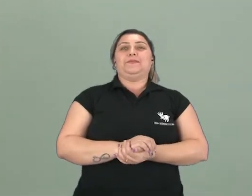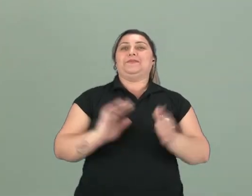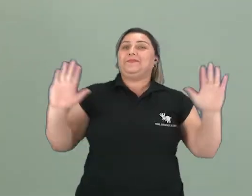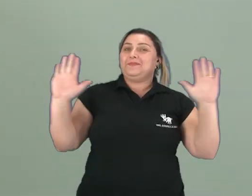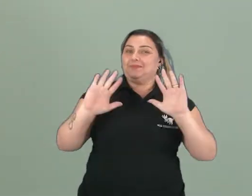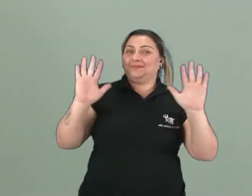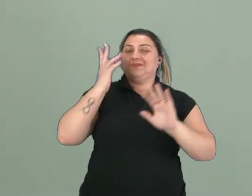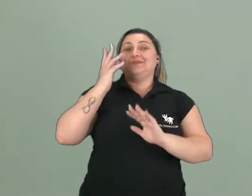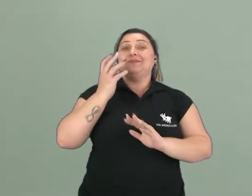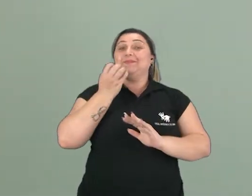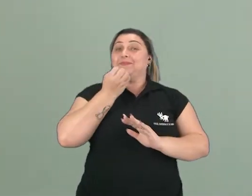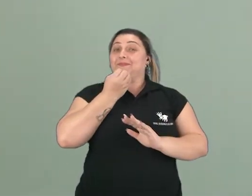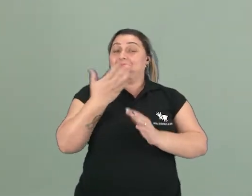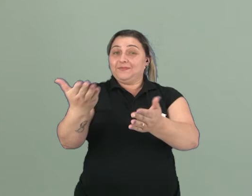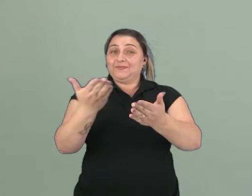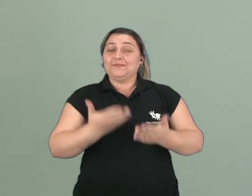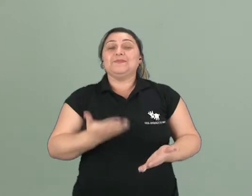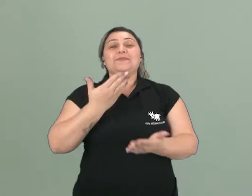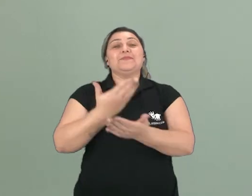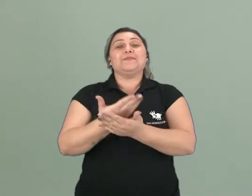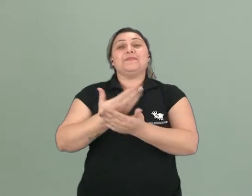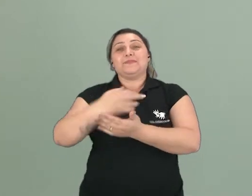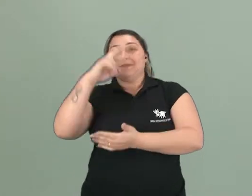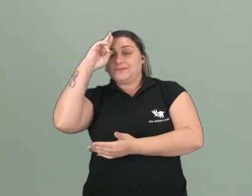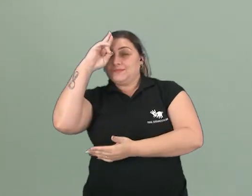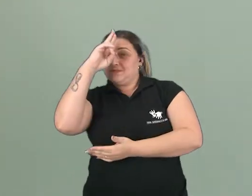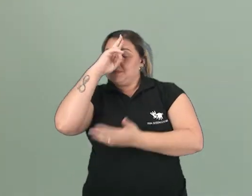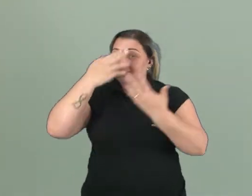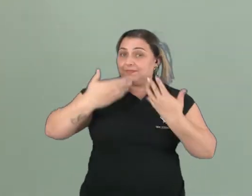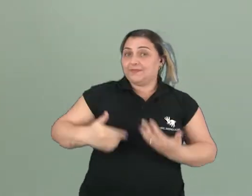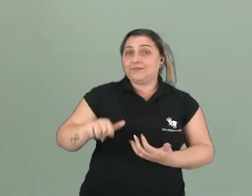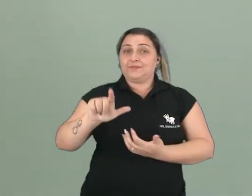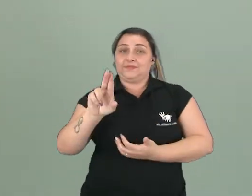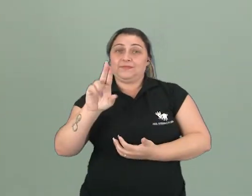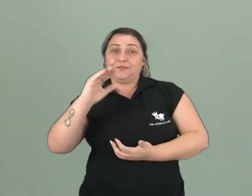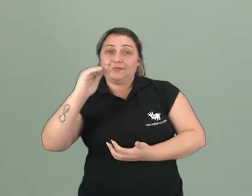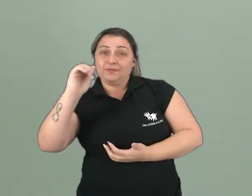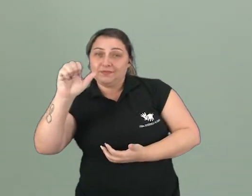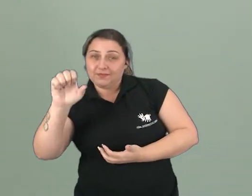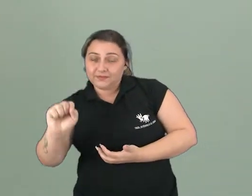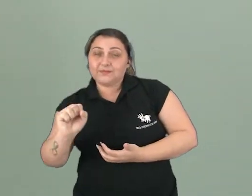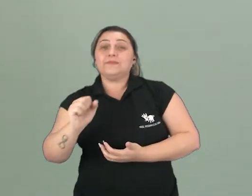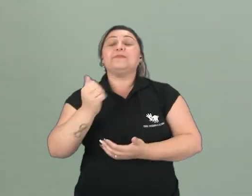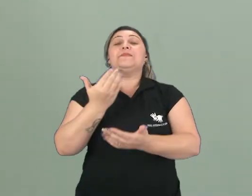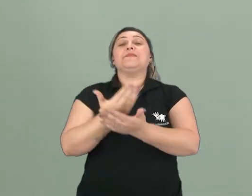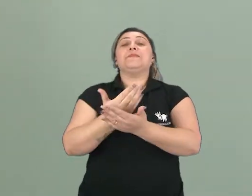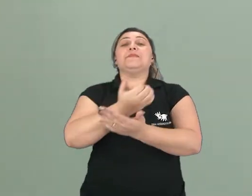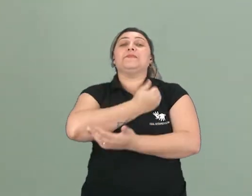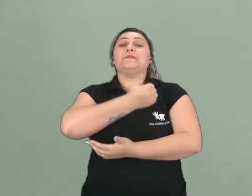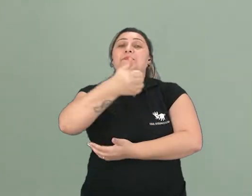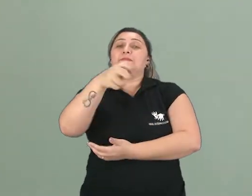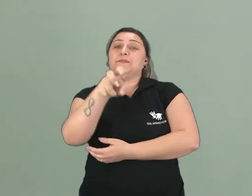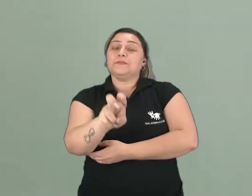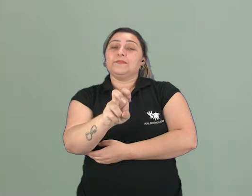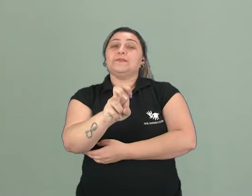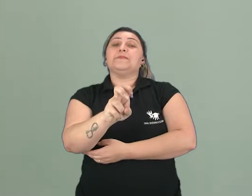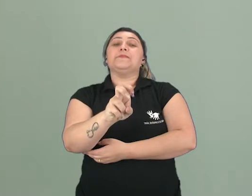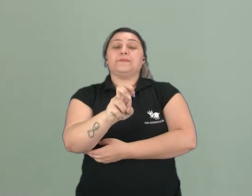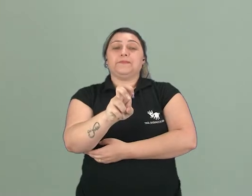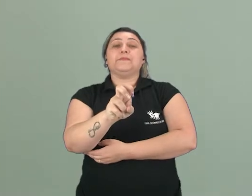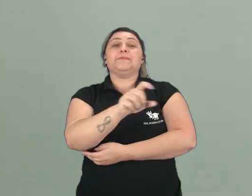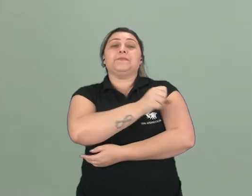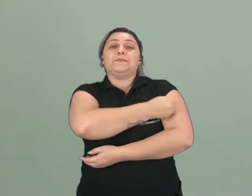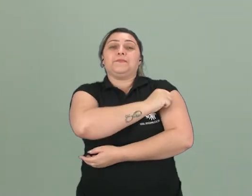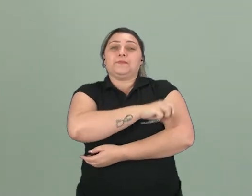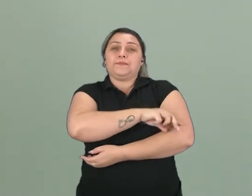Oi, galerinha, sejam muito bem-vindos a mais uma aula de História. Eu sou o professor Lucas e já estamos na nossa 15ª aula para